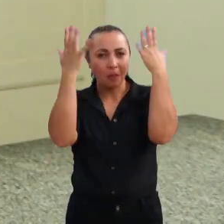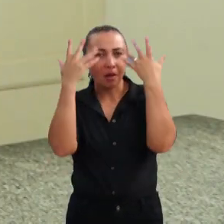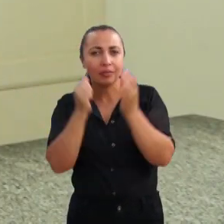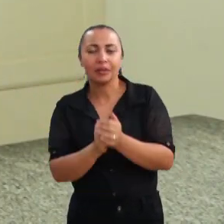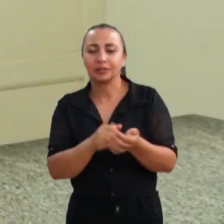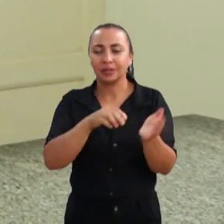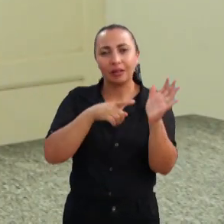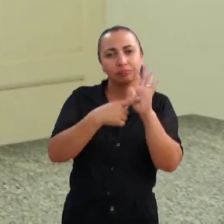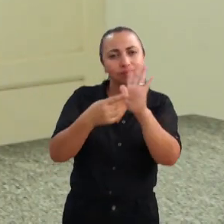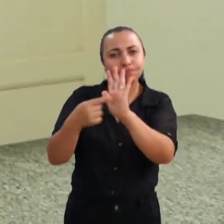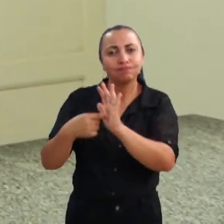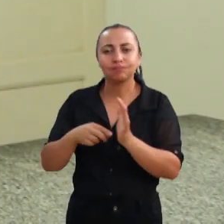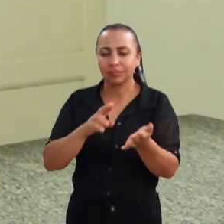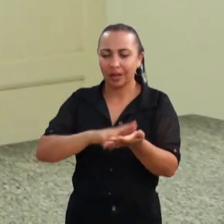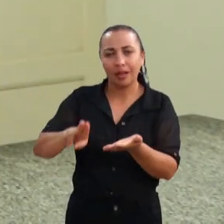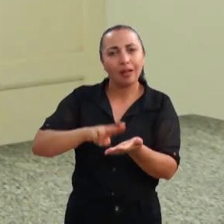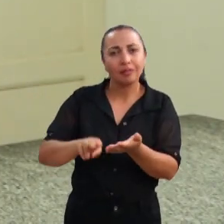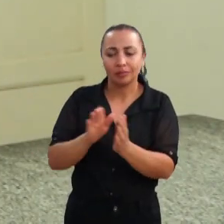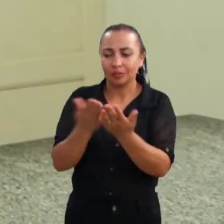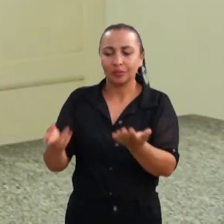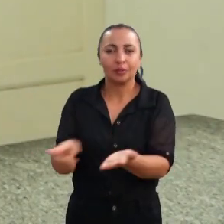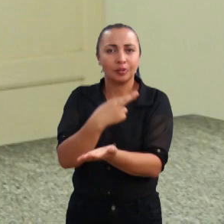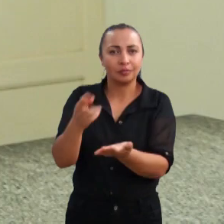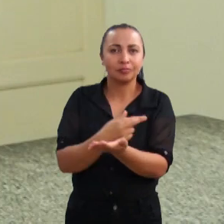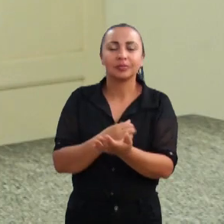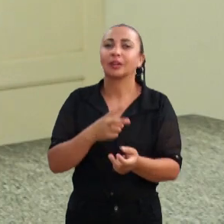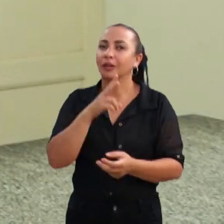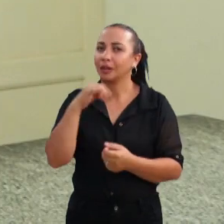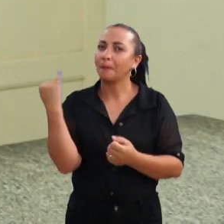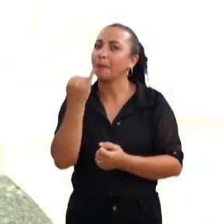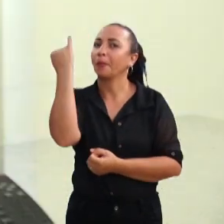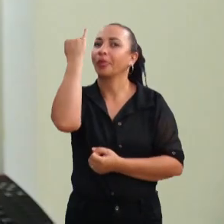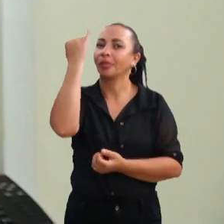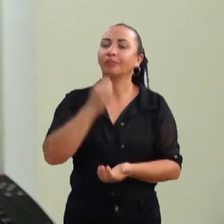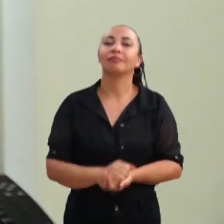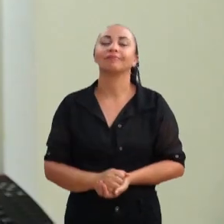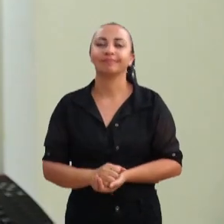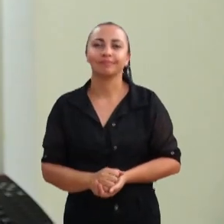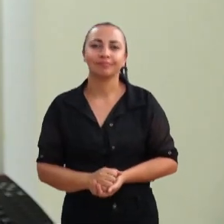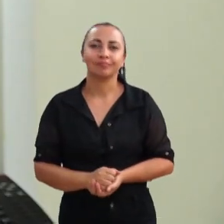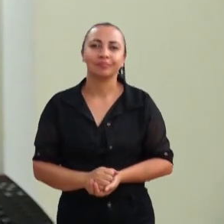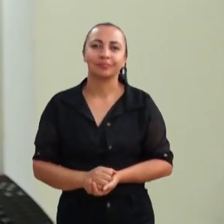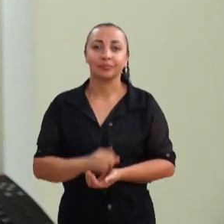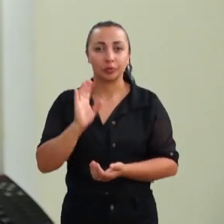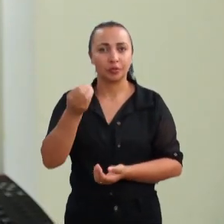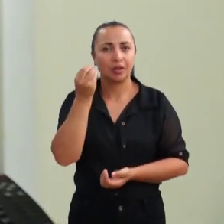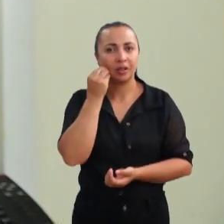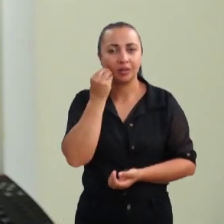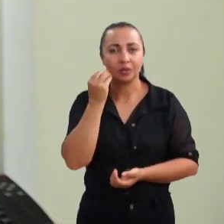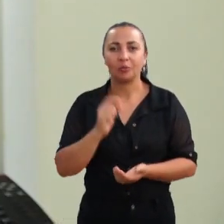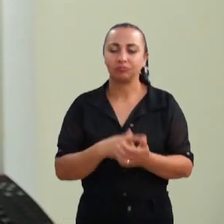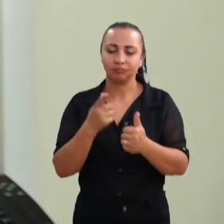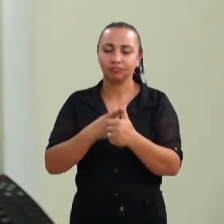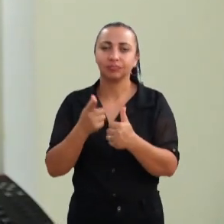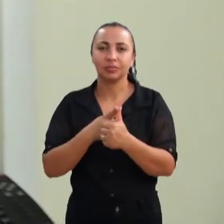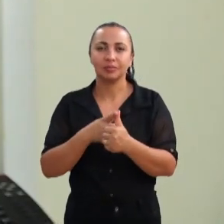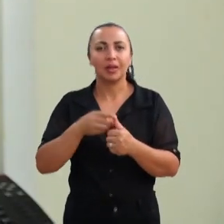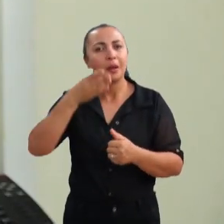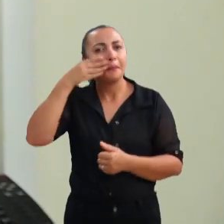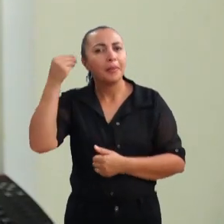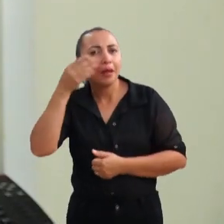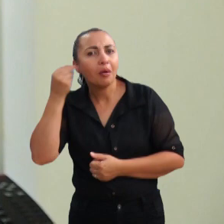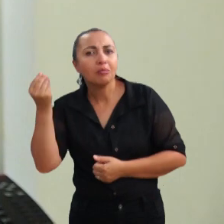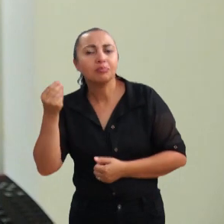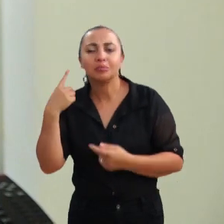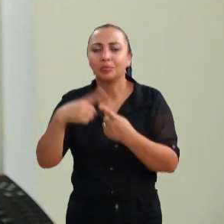com análises sendo publicadas em revistas de alto impacto. A gente testou primeiramente